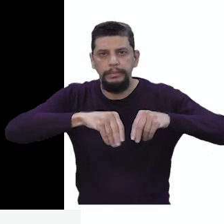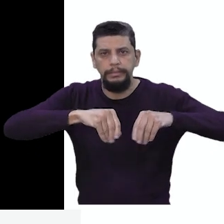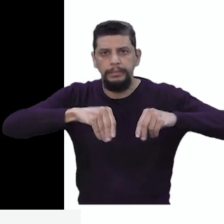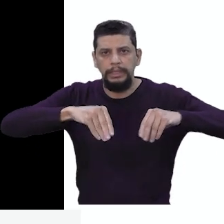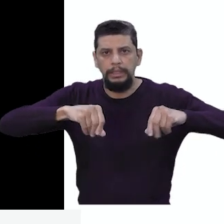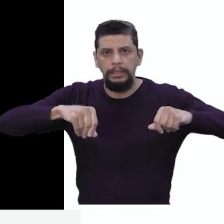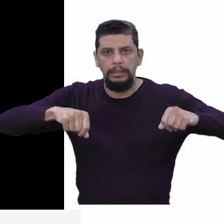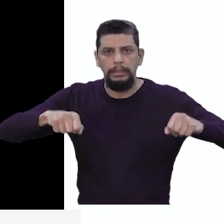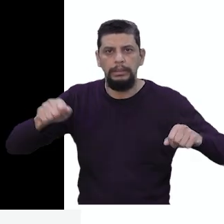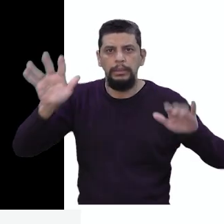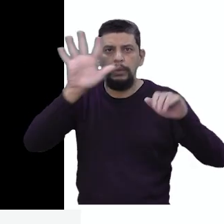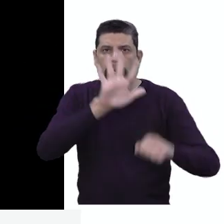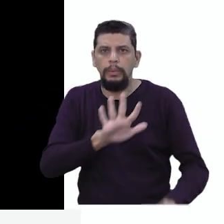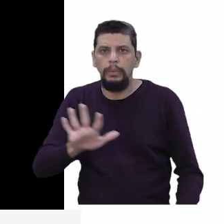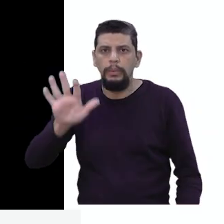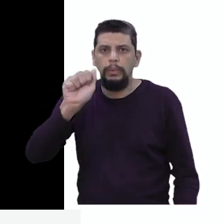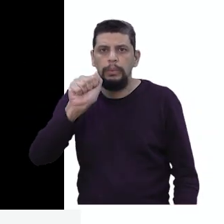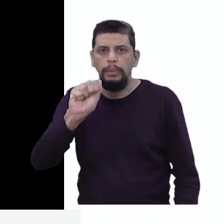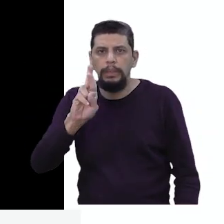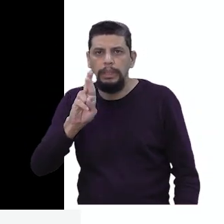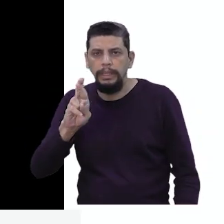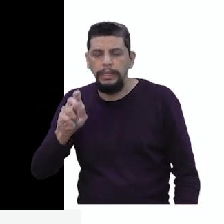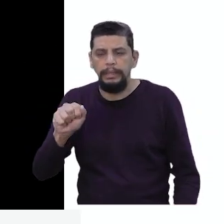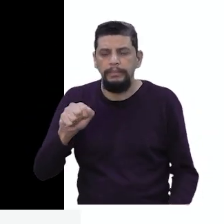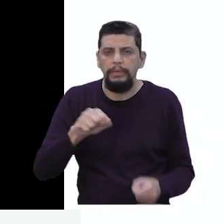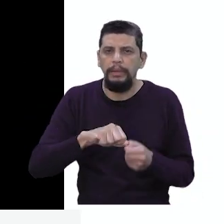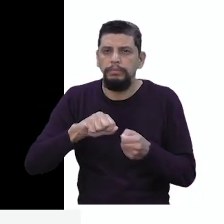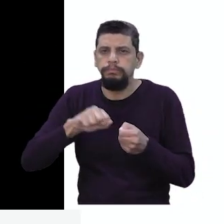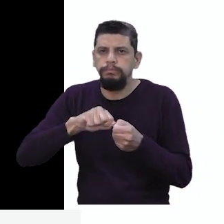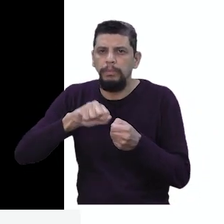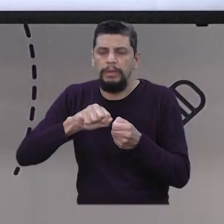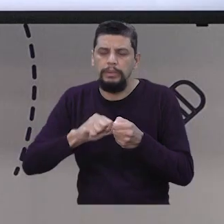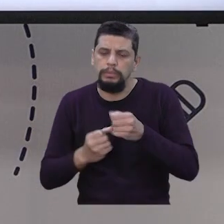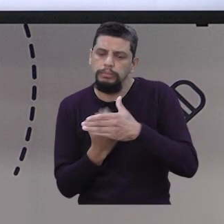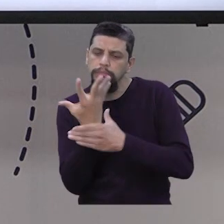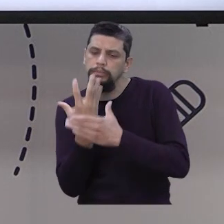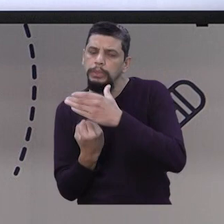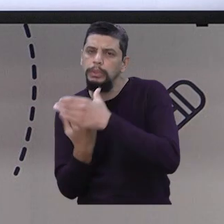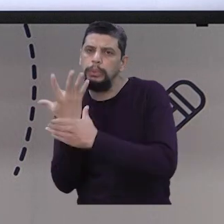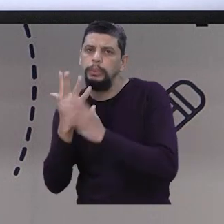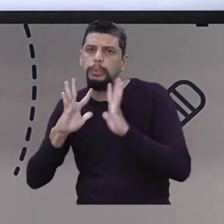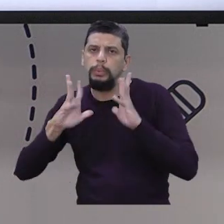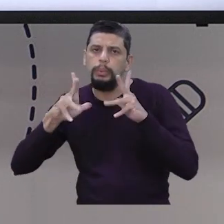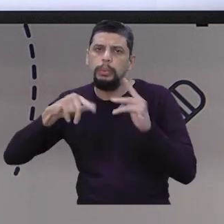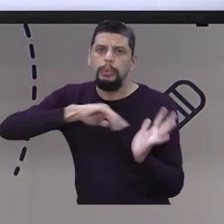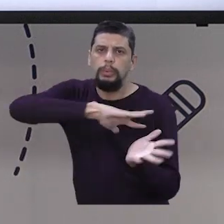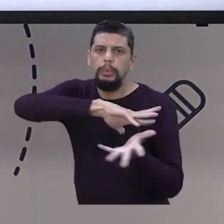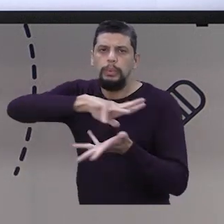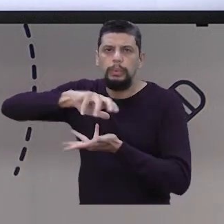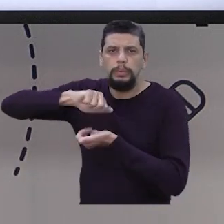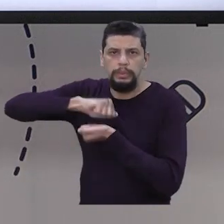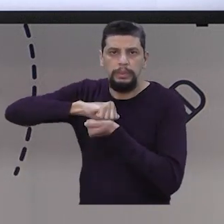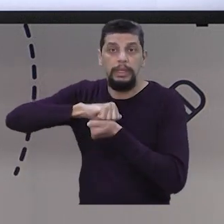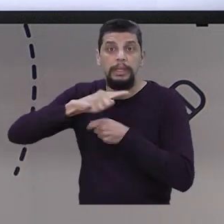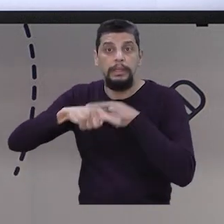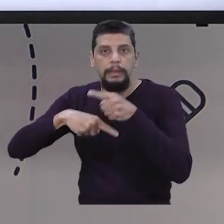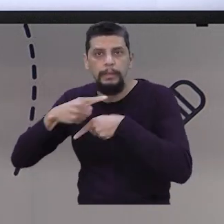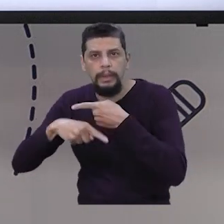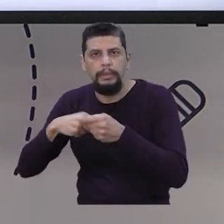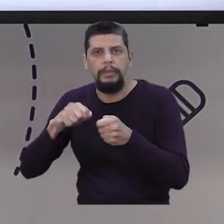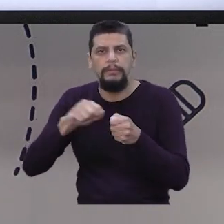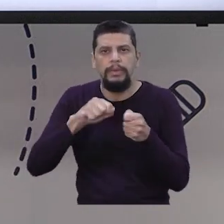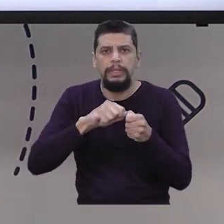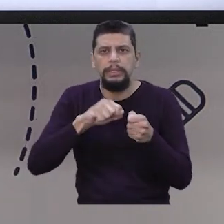terra, o ar. E assim ele foi criando todo o mundo. E depois que